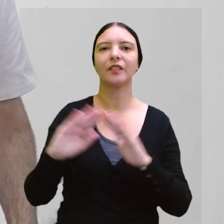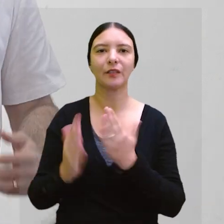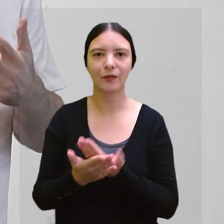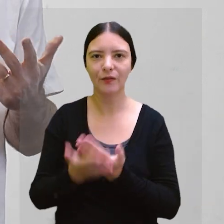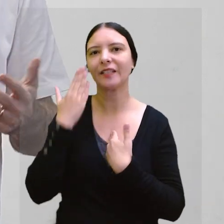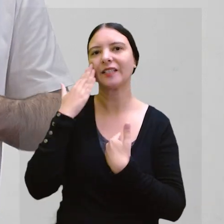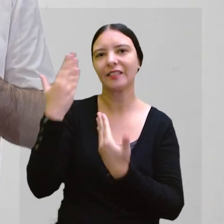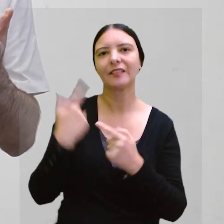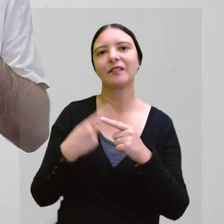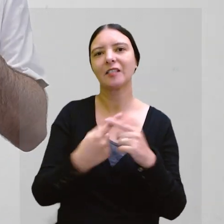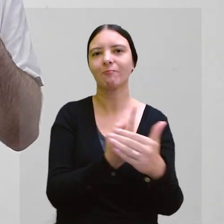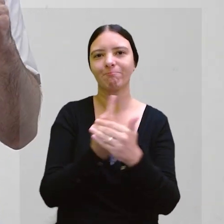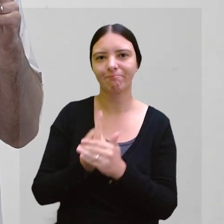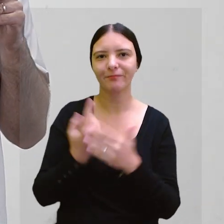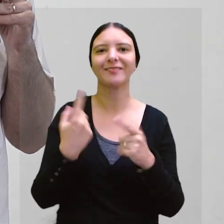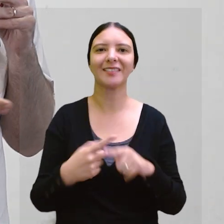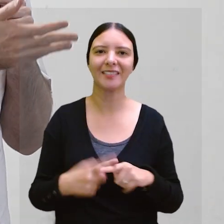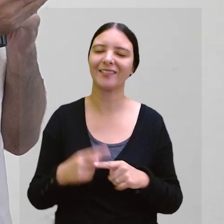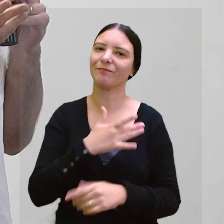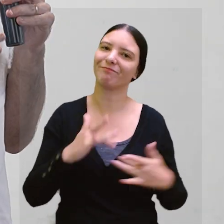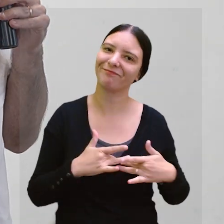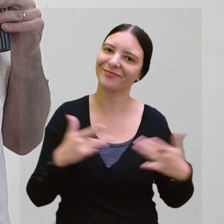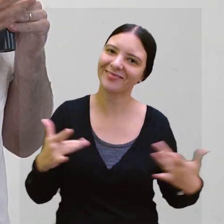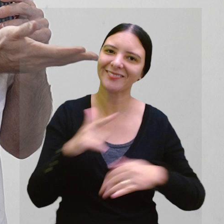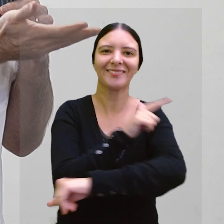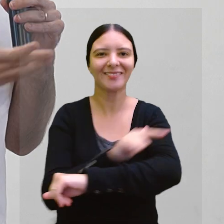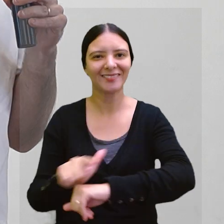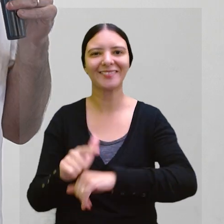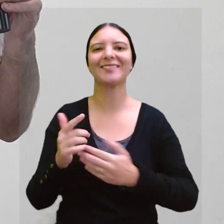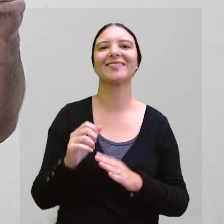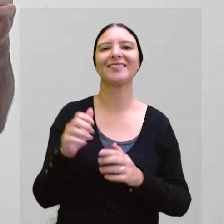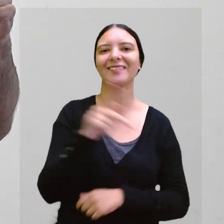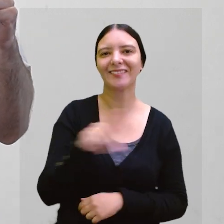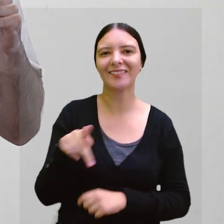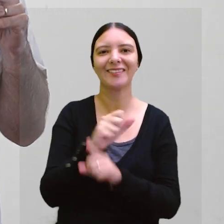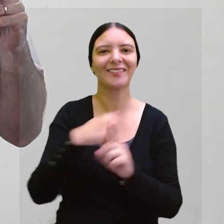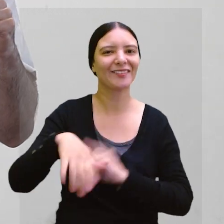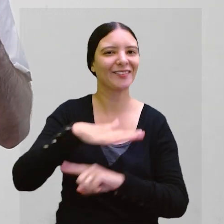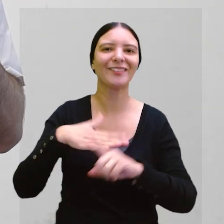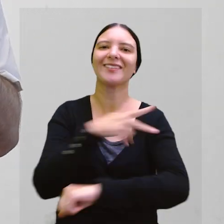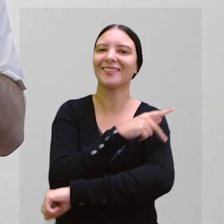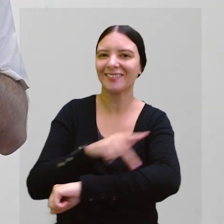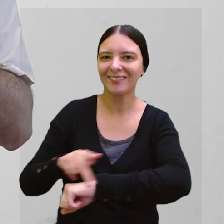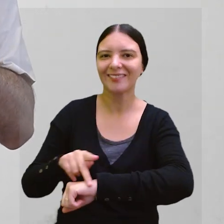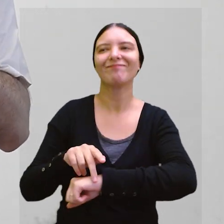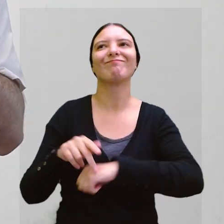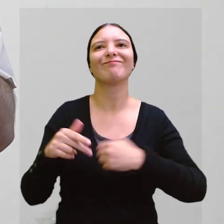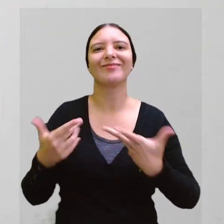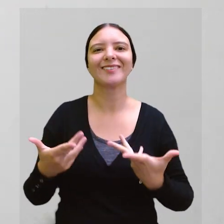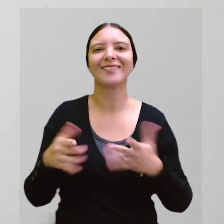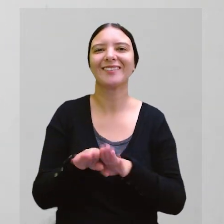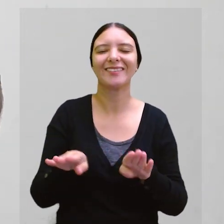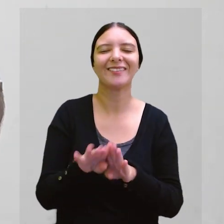escola também pela acolhida. O pessoal foi sempre gentil. O professor de Sociologia foi super gentil em